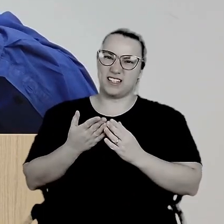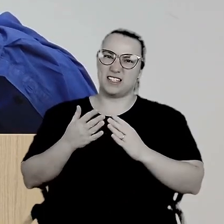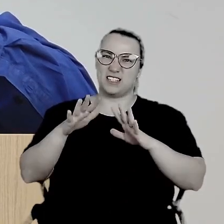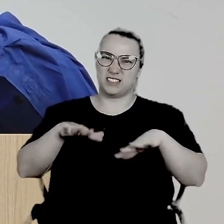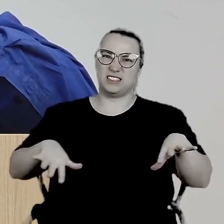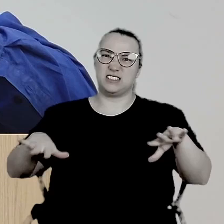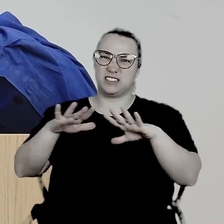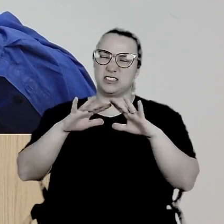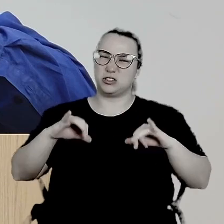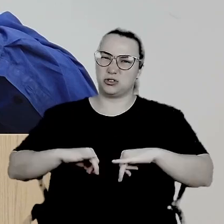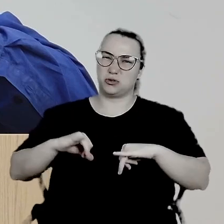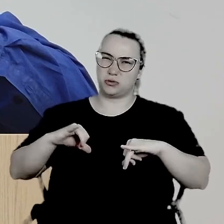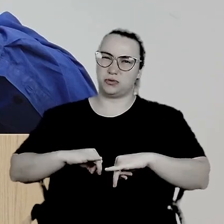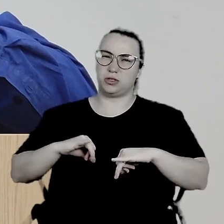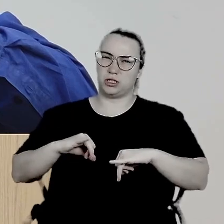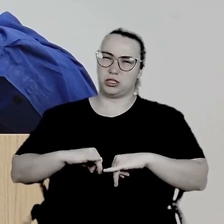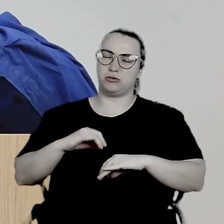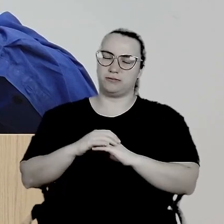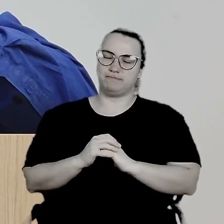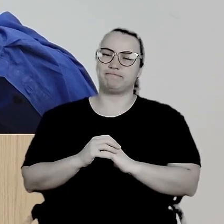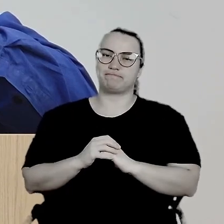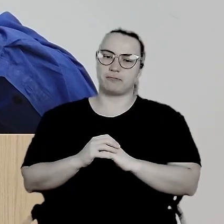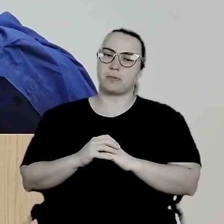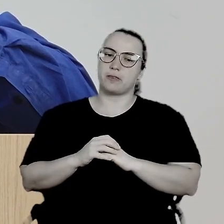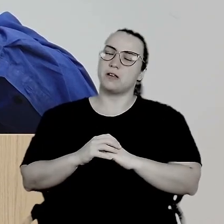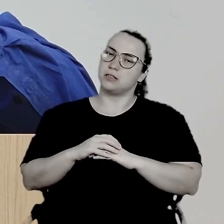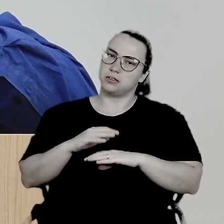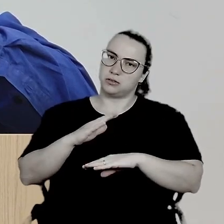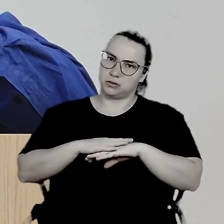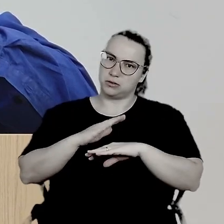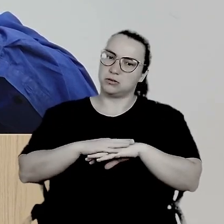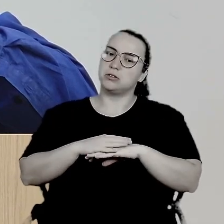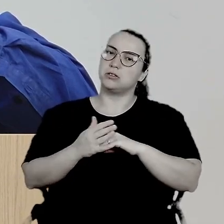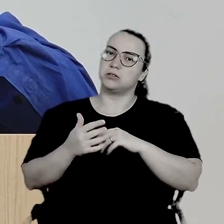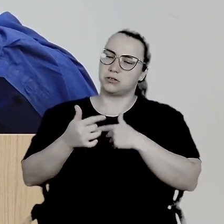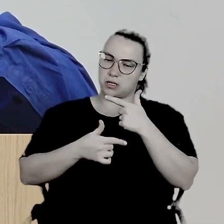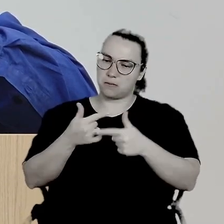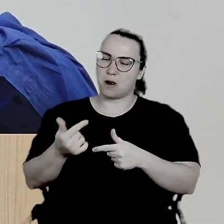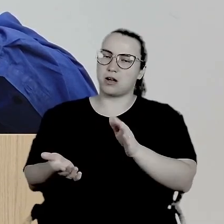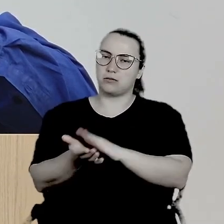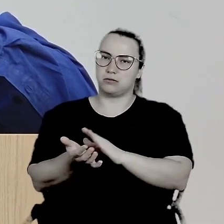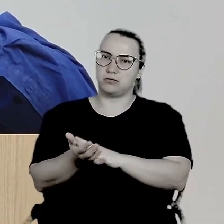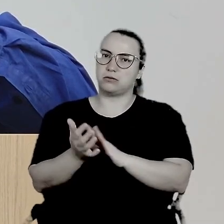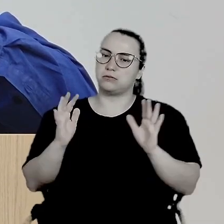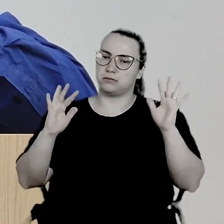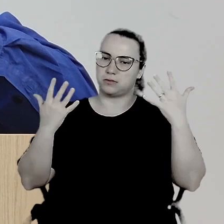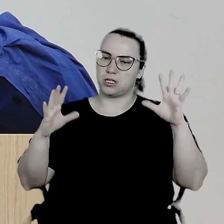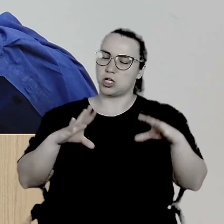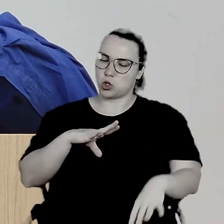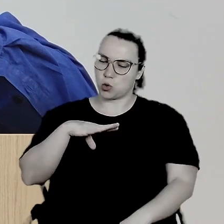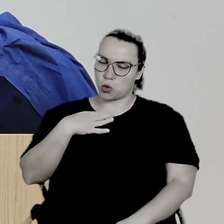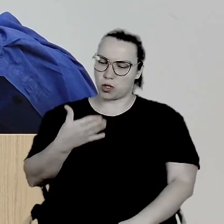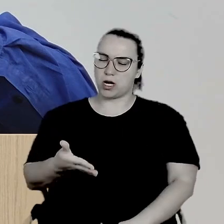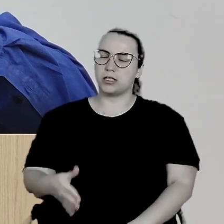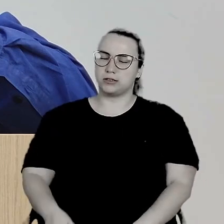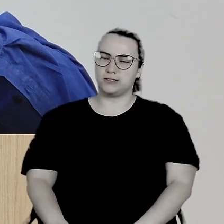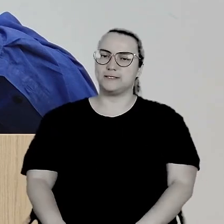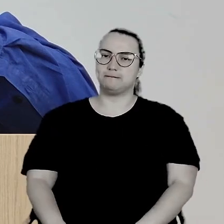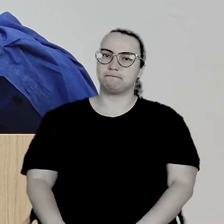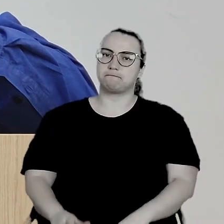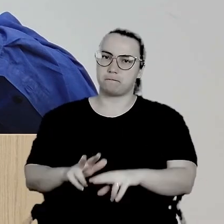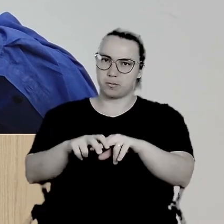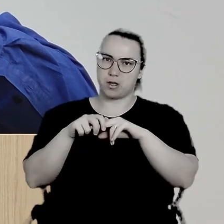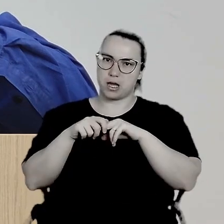os gaúchos, fez a sua parte, parabenizo pela sua atitude, sua coragem, pela causa a qual